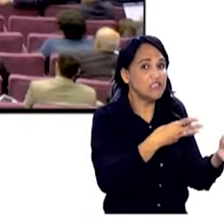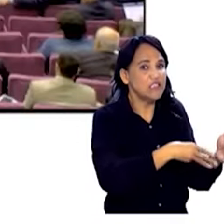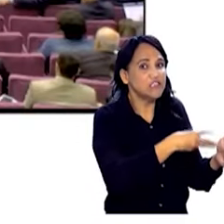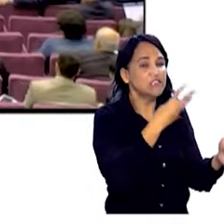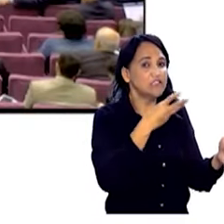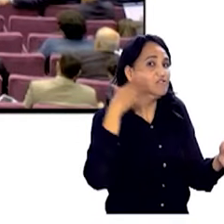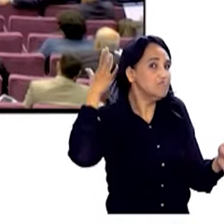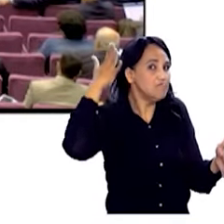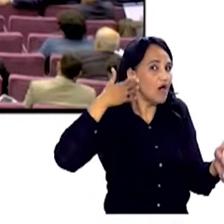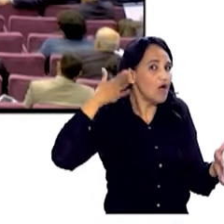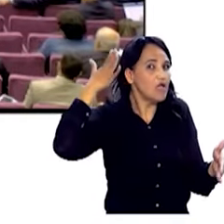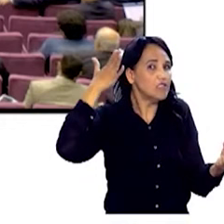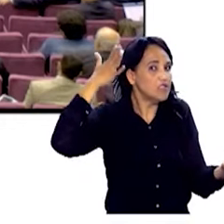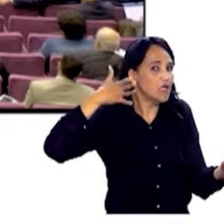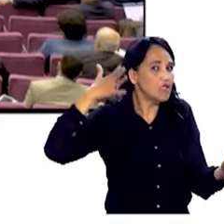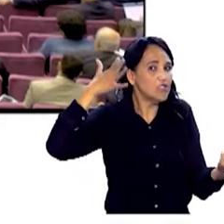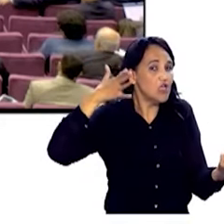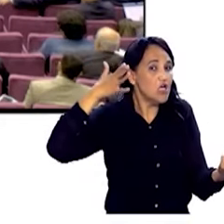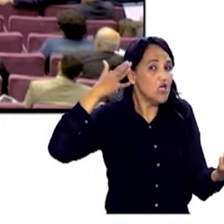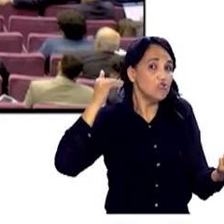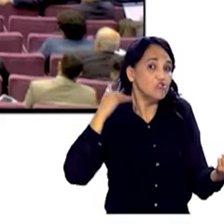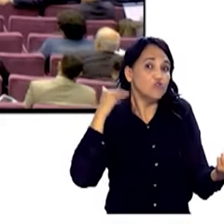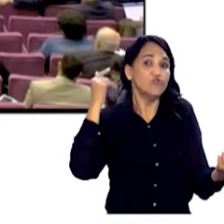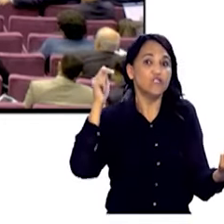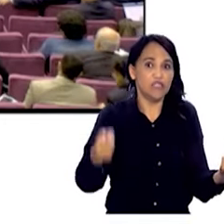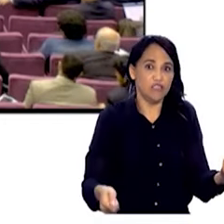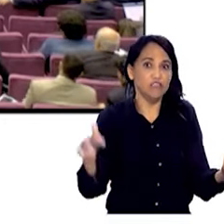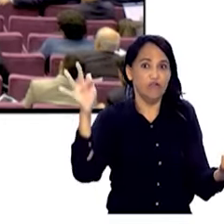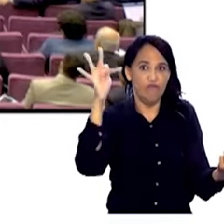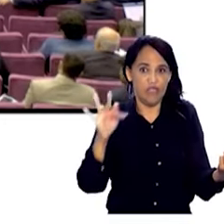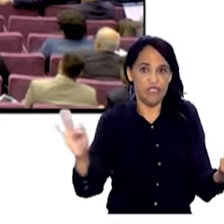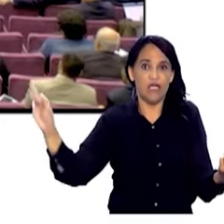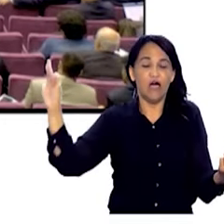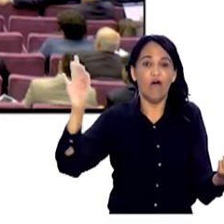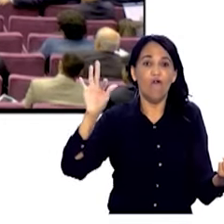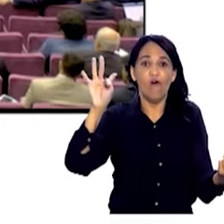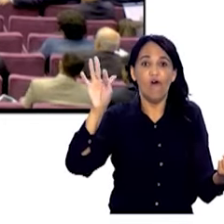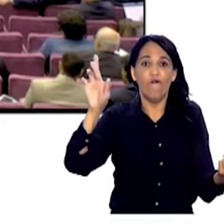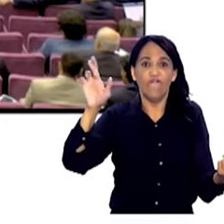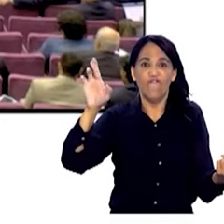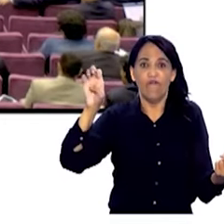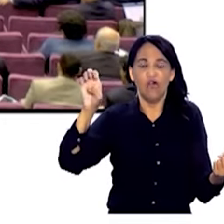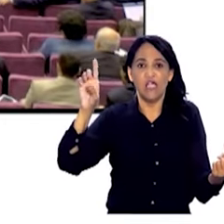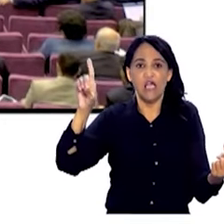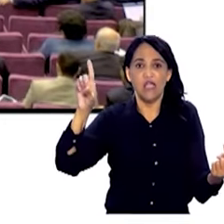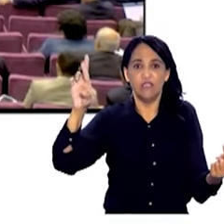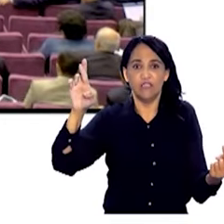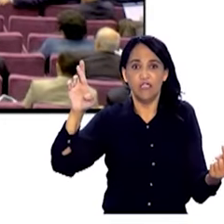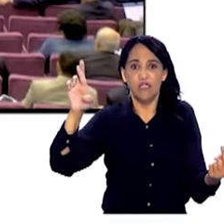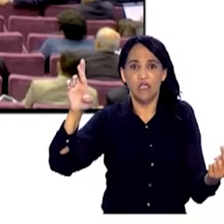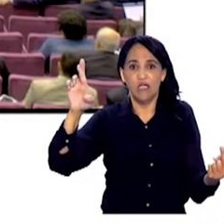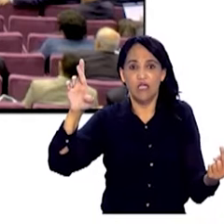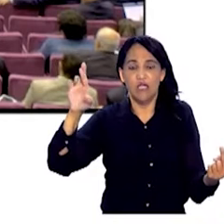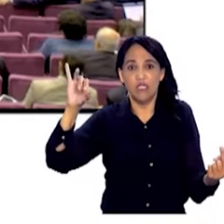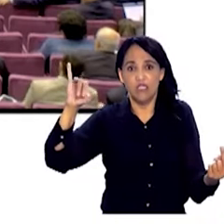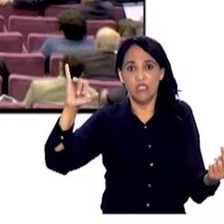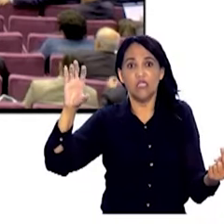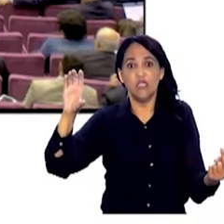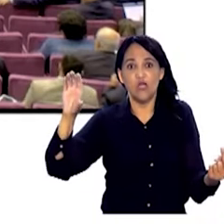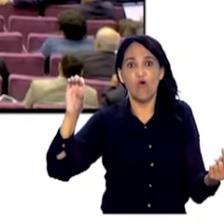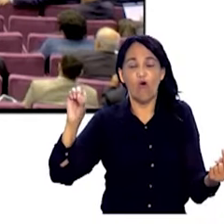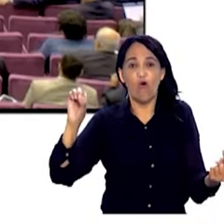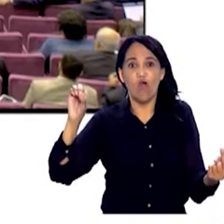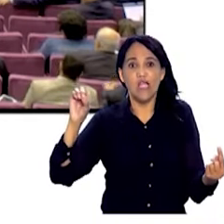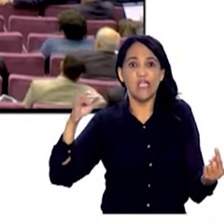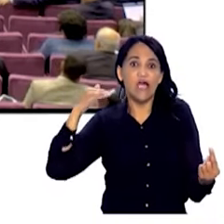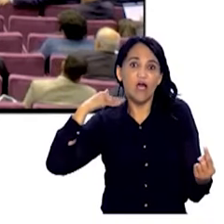juiz federal Frederico montedo Rego eh que é Juiz Auxiliar no Conselho Nacional de Justiça